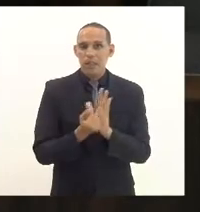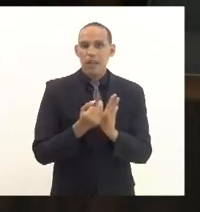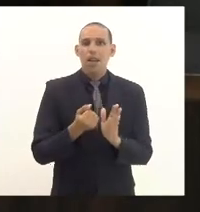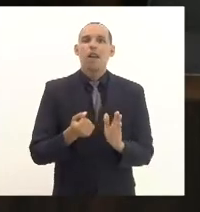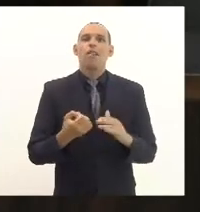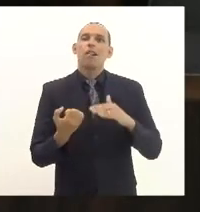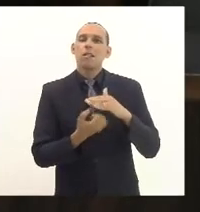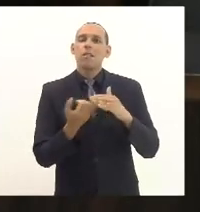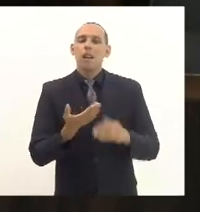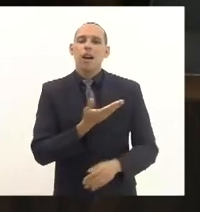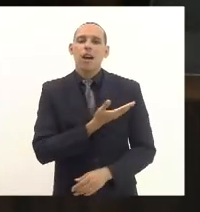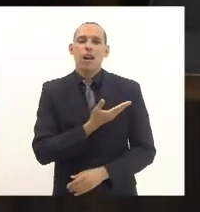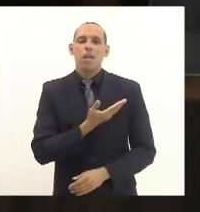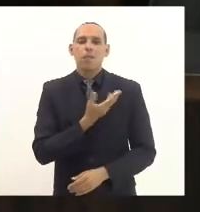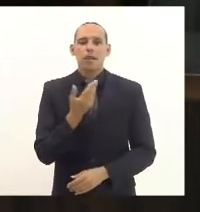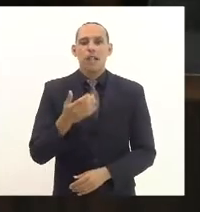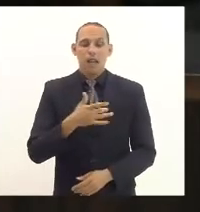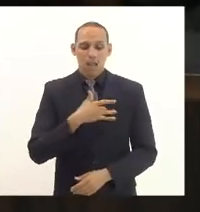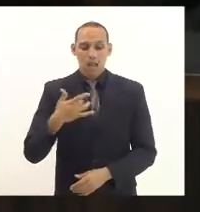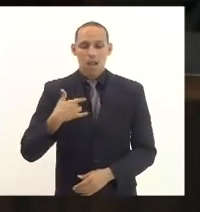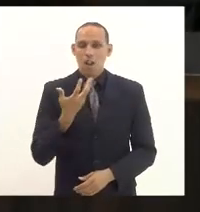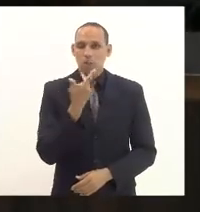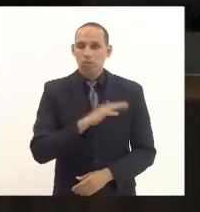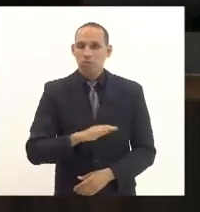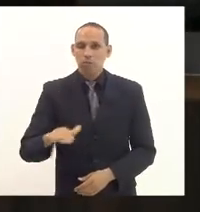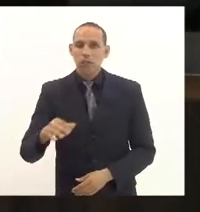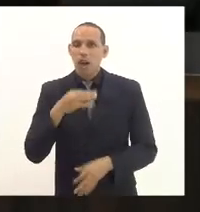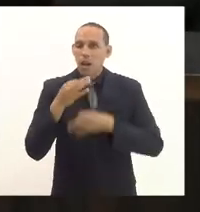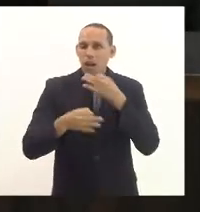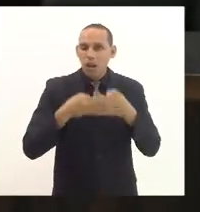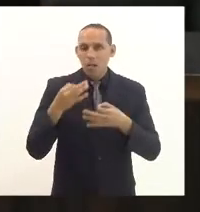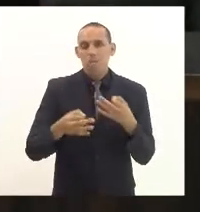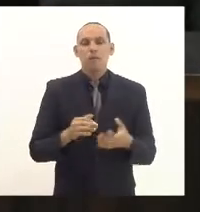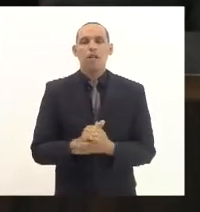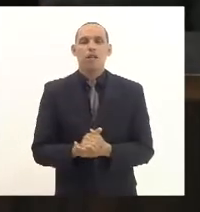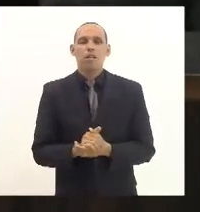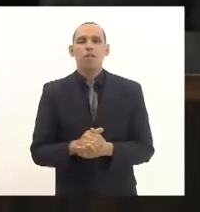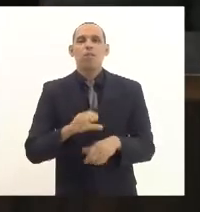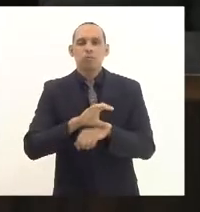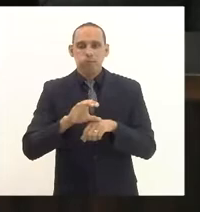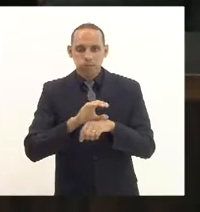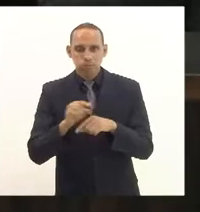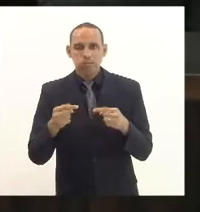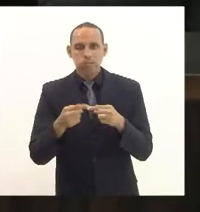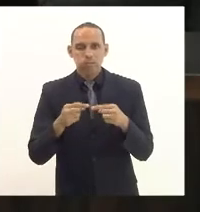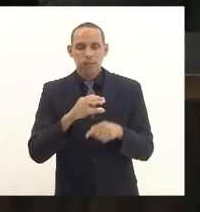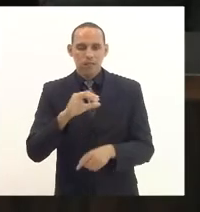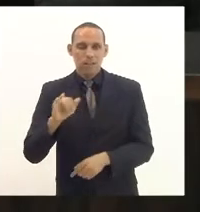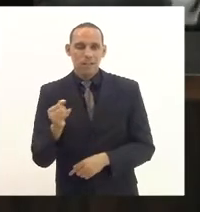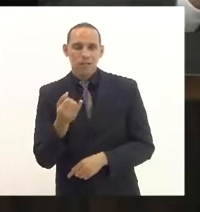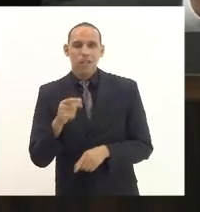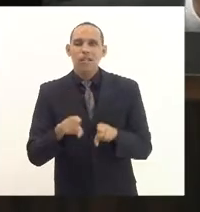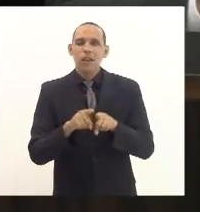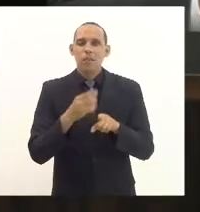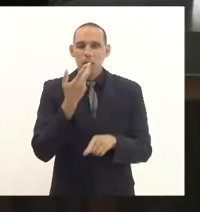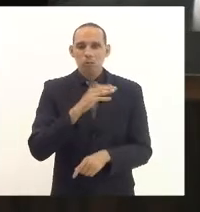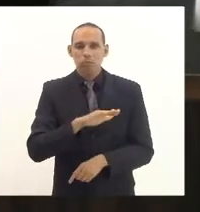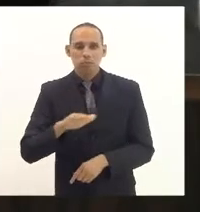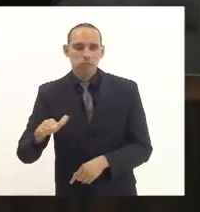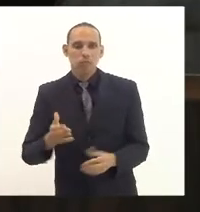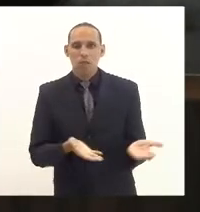da Saúde e da Criança. Pareceres da Comissão de Constituição pela Constitucionalidade, assuntos da criança, adolescente e do idoso,